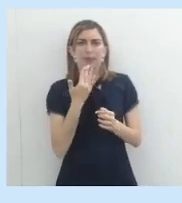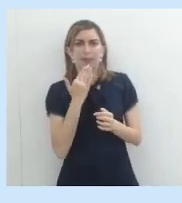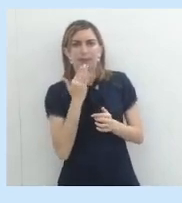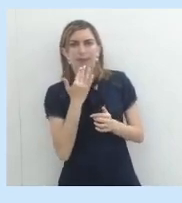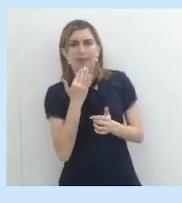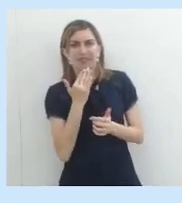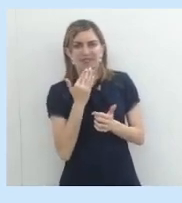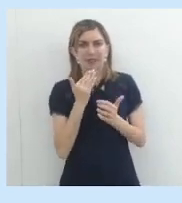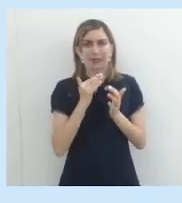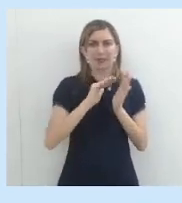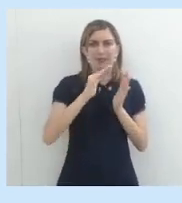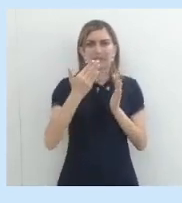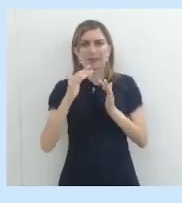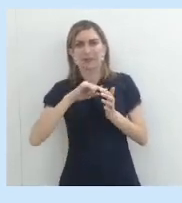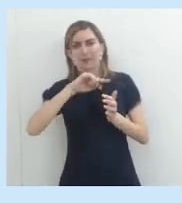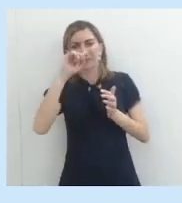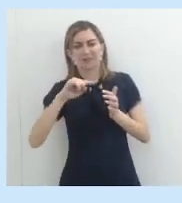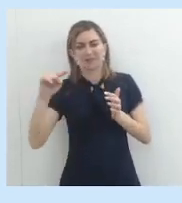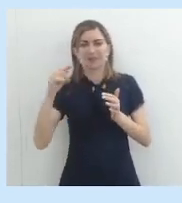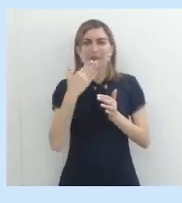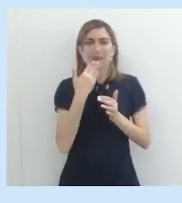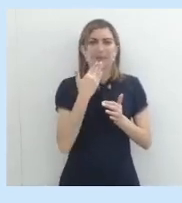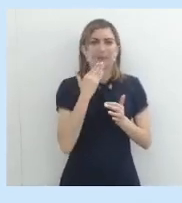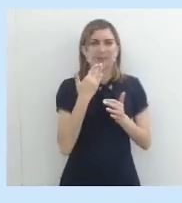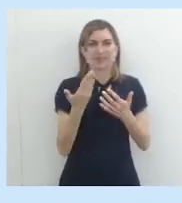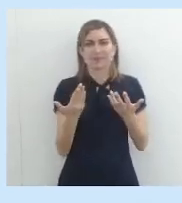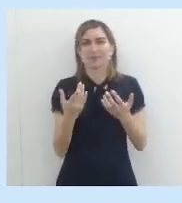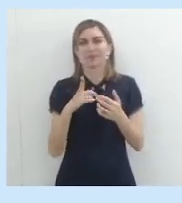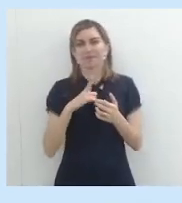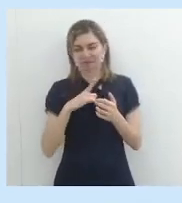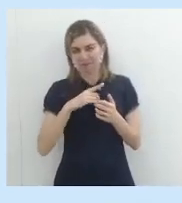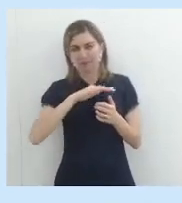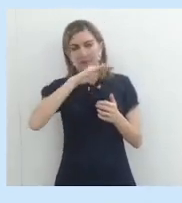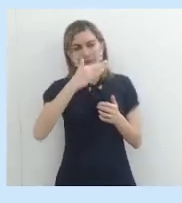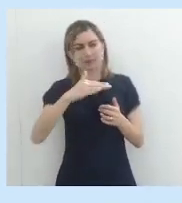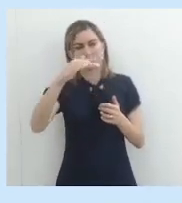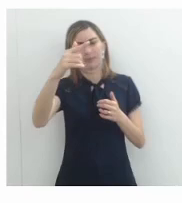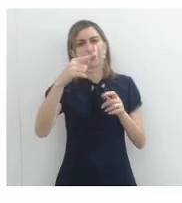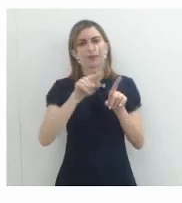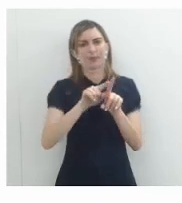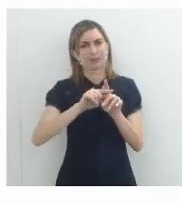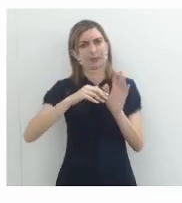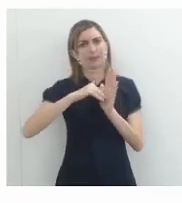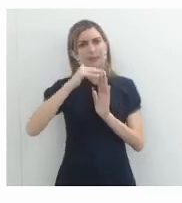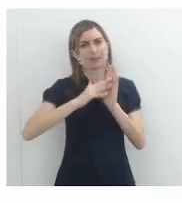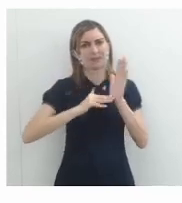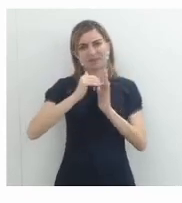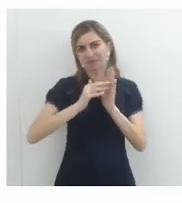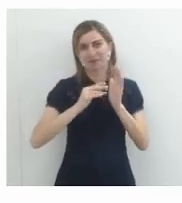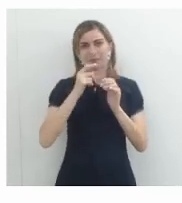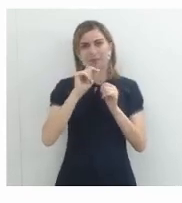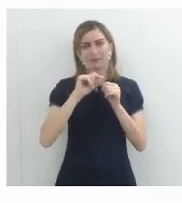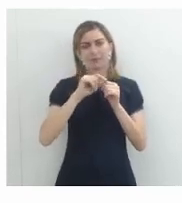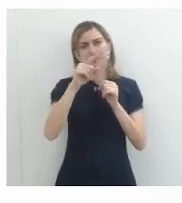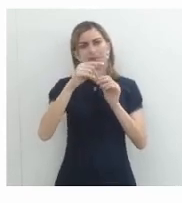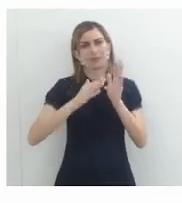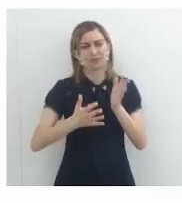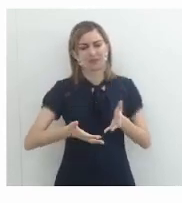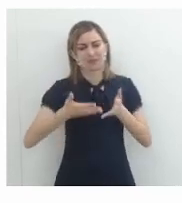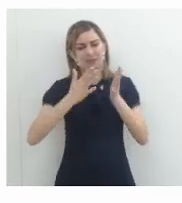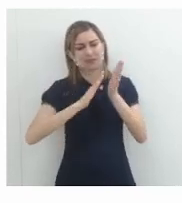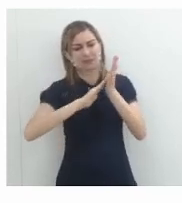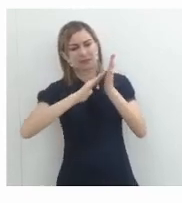ondulações diferentes. Então, eles aproveitavam também nessas ondulações para pintar. Então, quando eu falava assim, as saliências das paredes